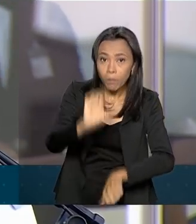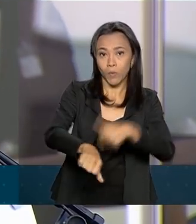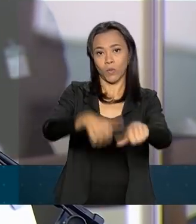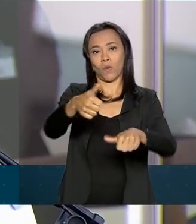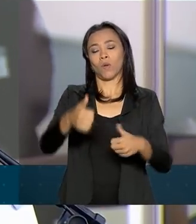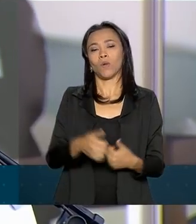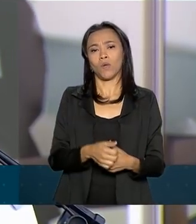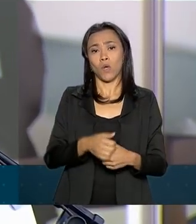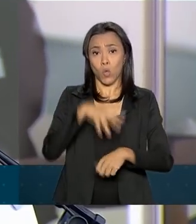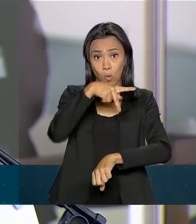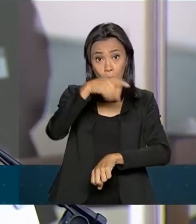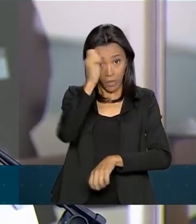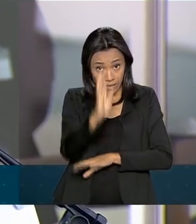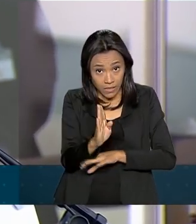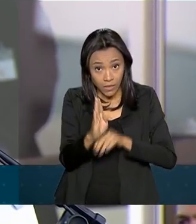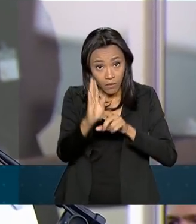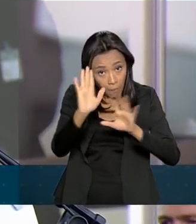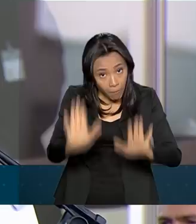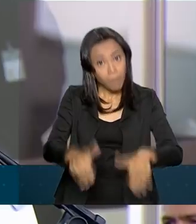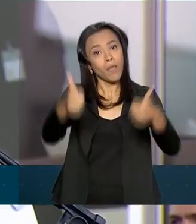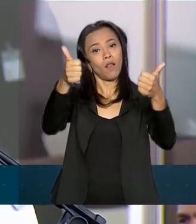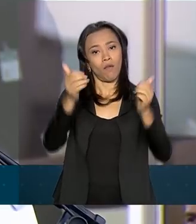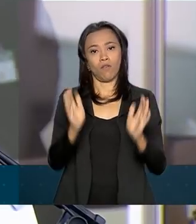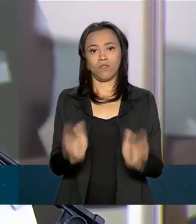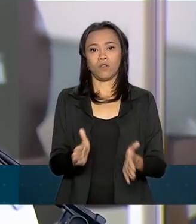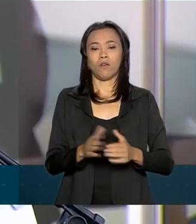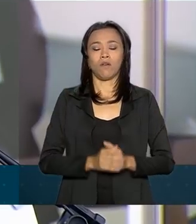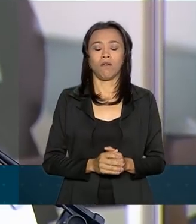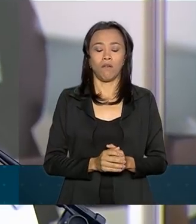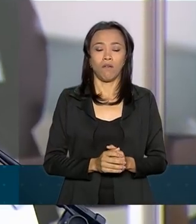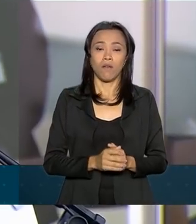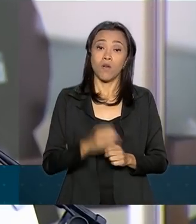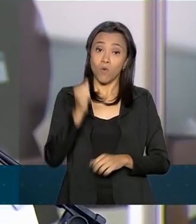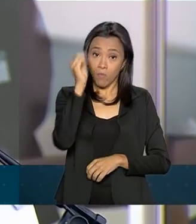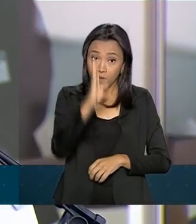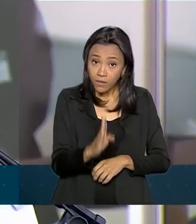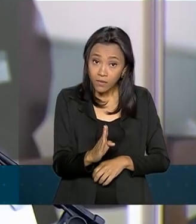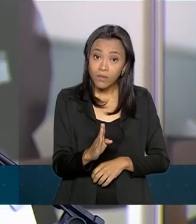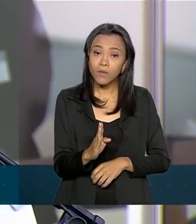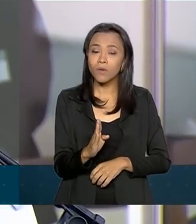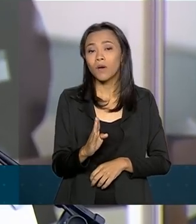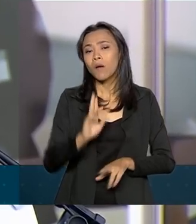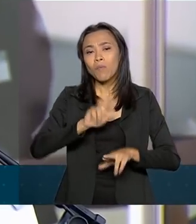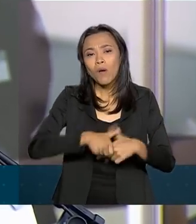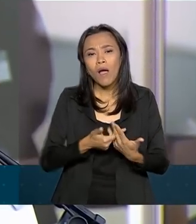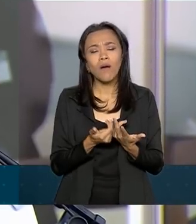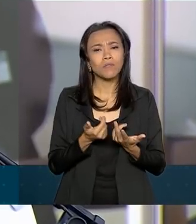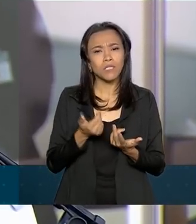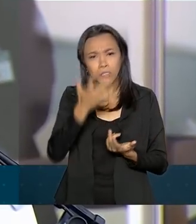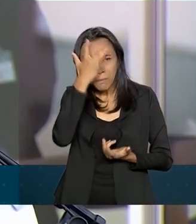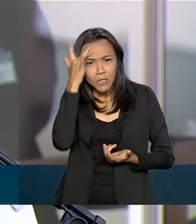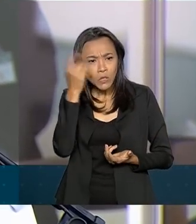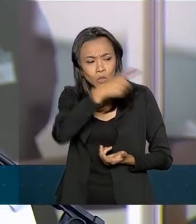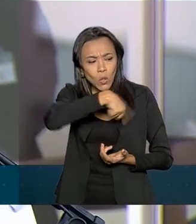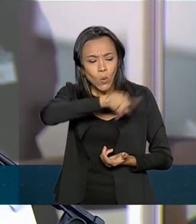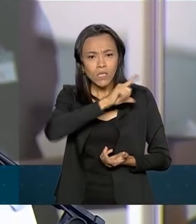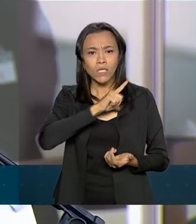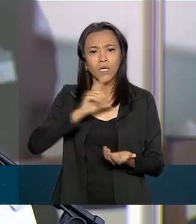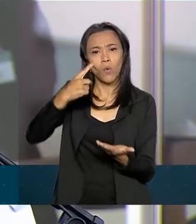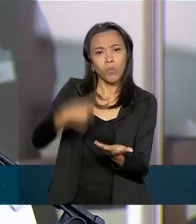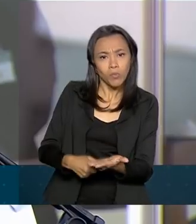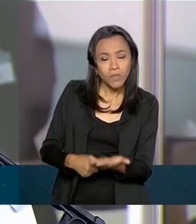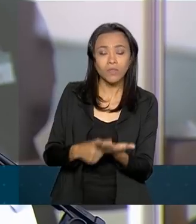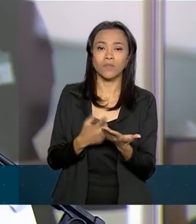Brasil está melhor, o Brasil, por intermédio de pessoas de responsabilidade que